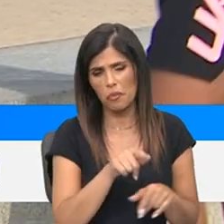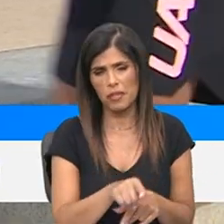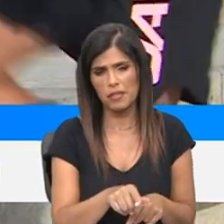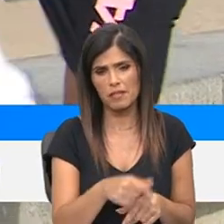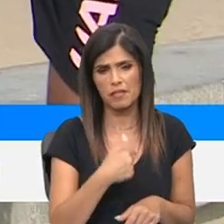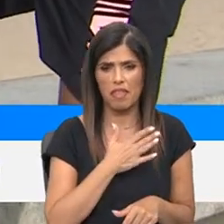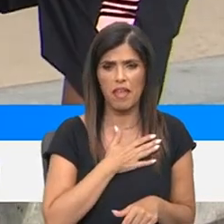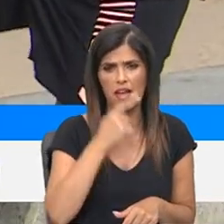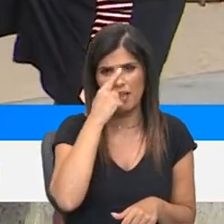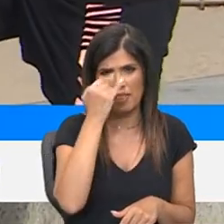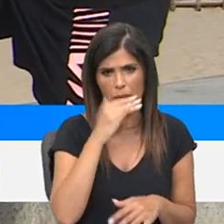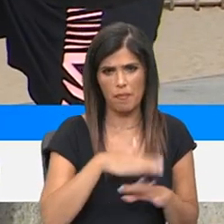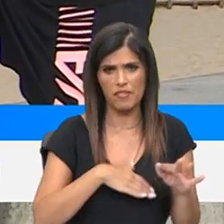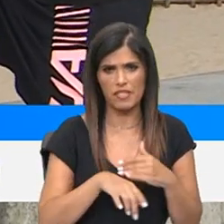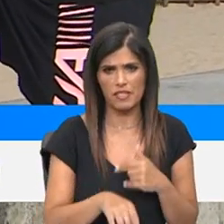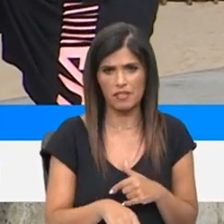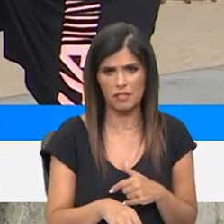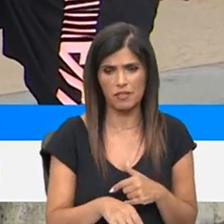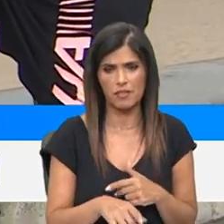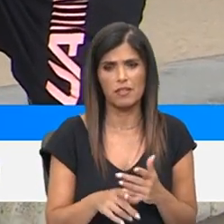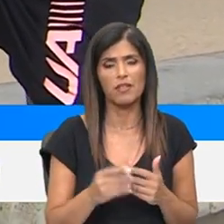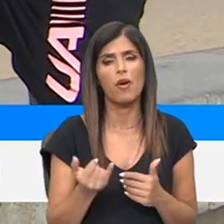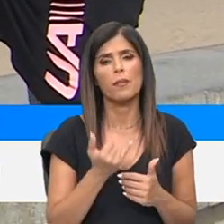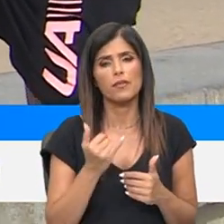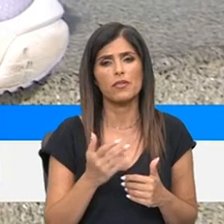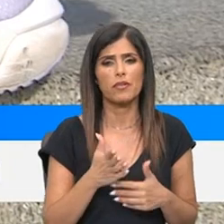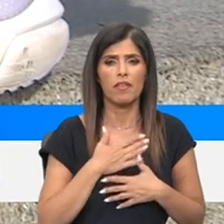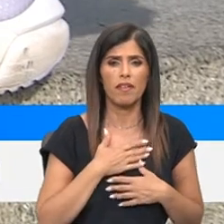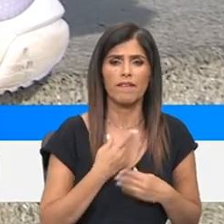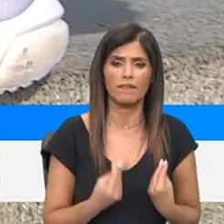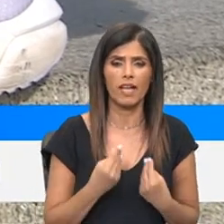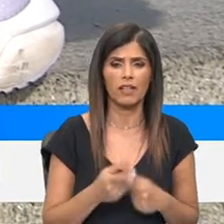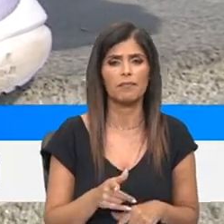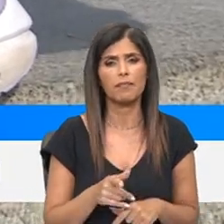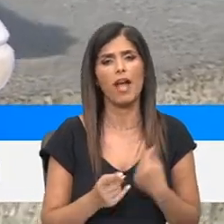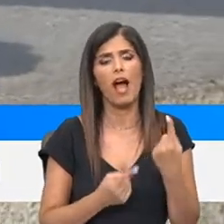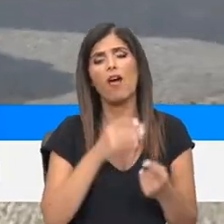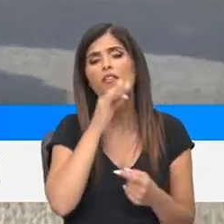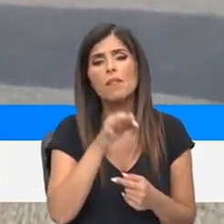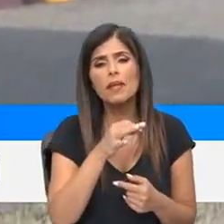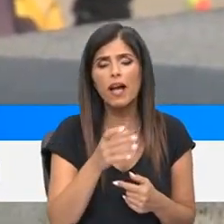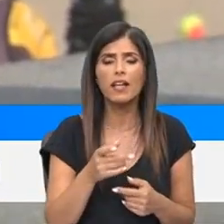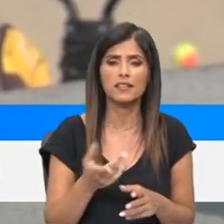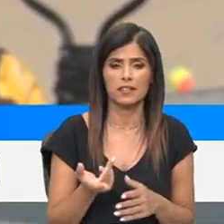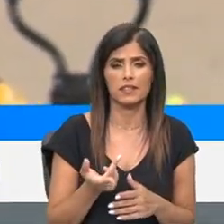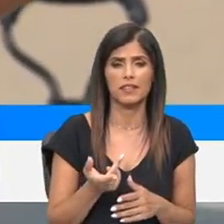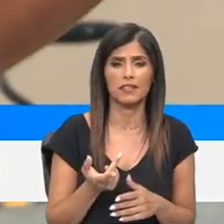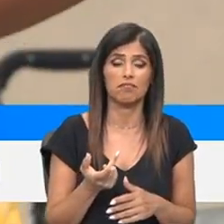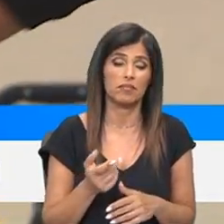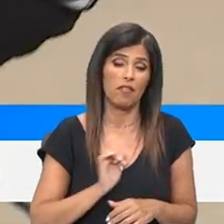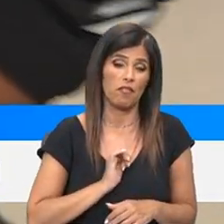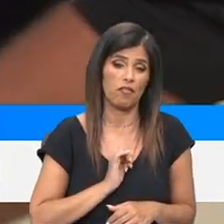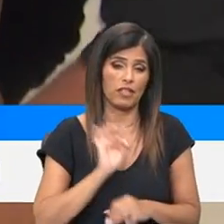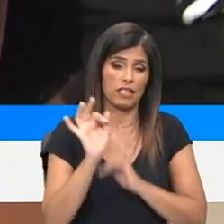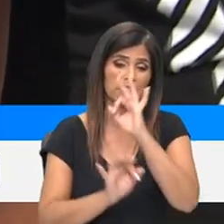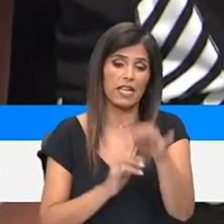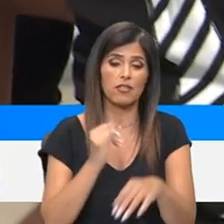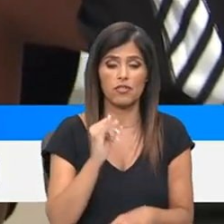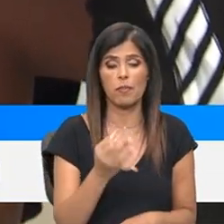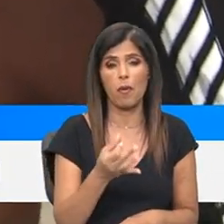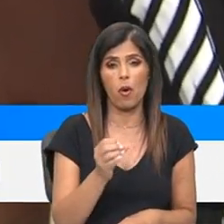cá em Portugal com uma instituição que me fizesse sentido. Eu já tive alguns familiares próximos que foram lá tratados e